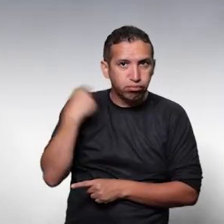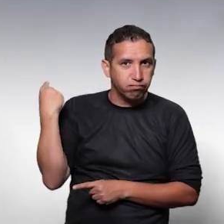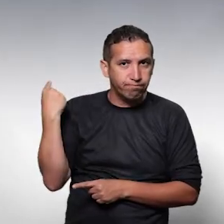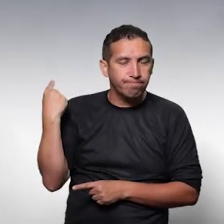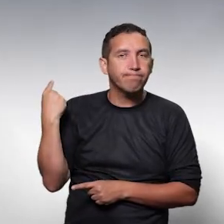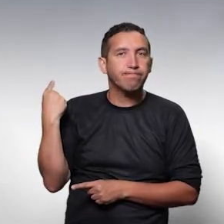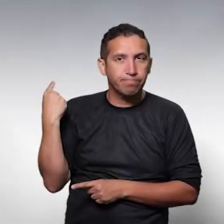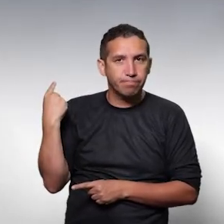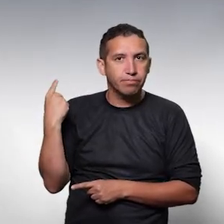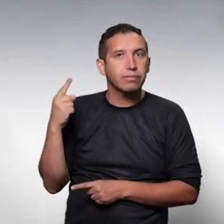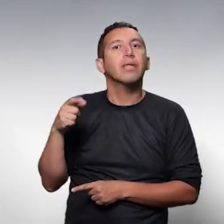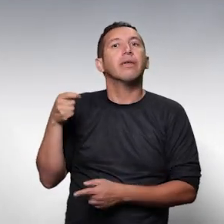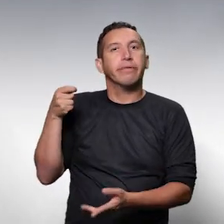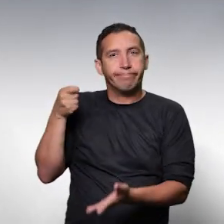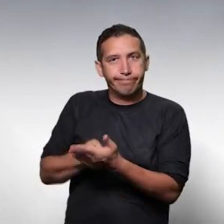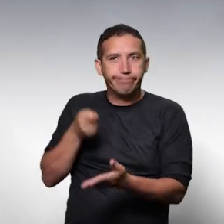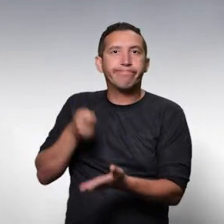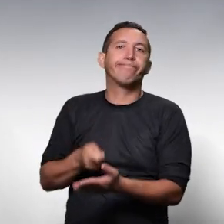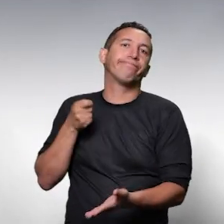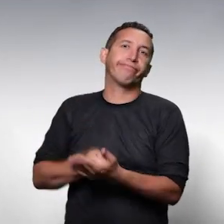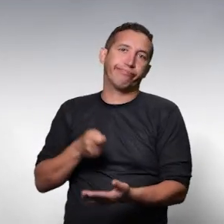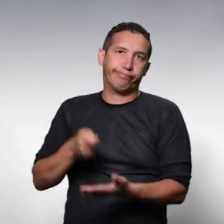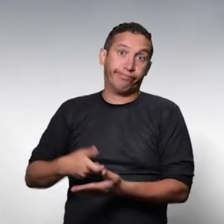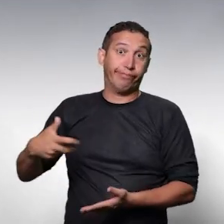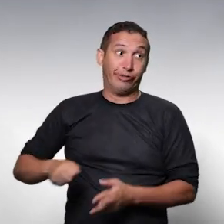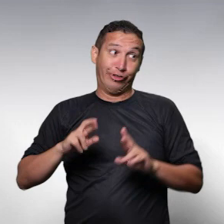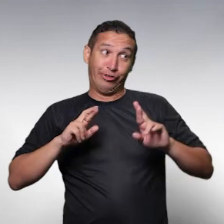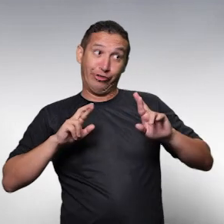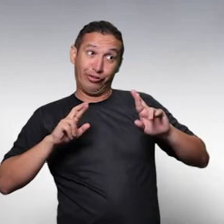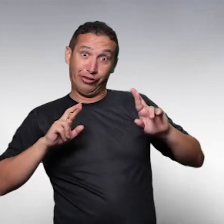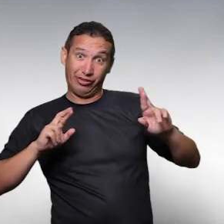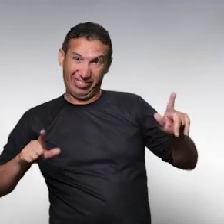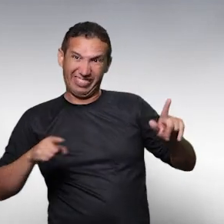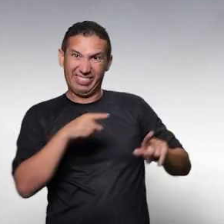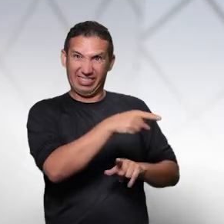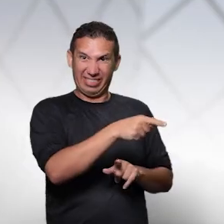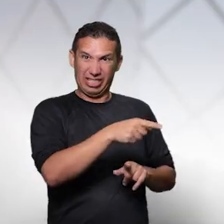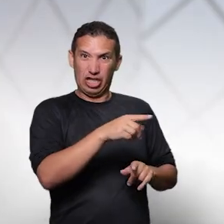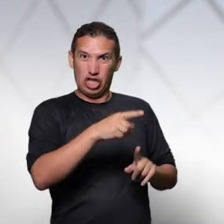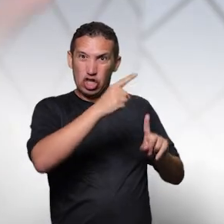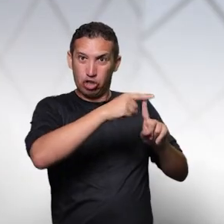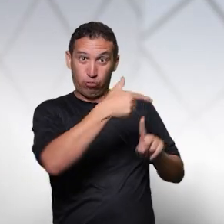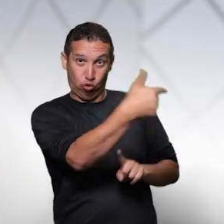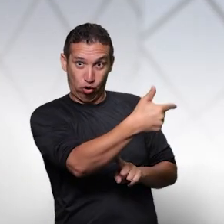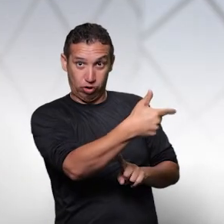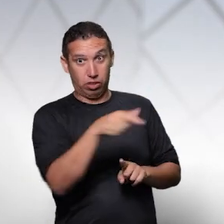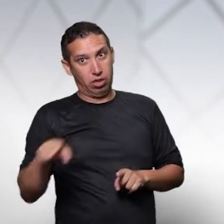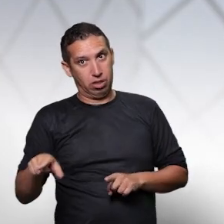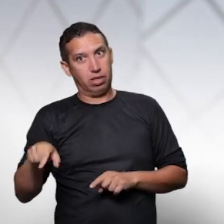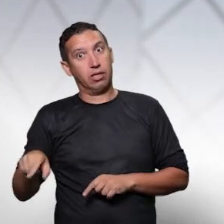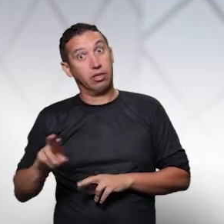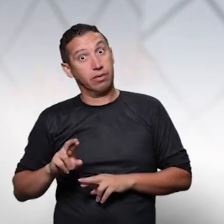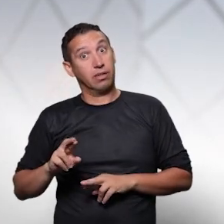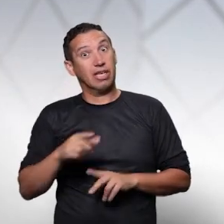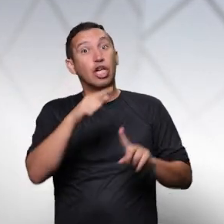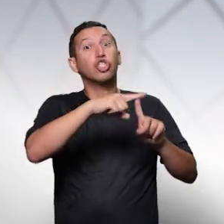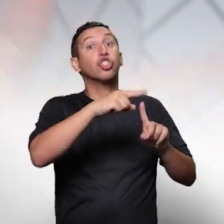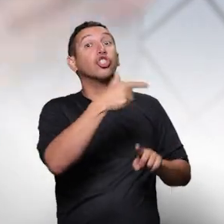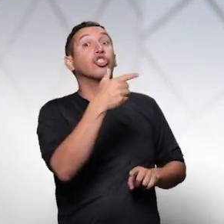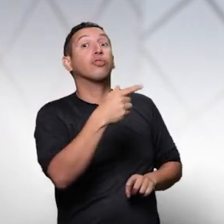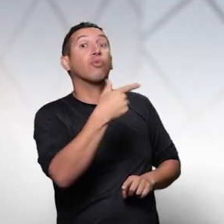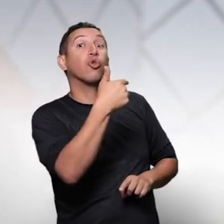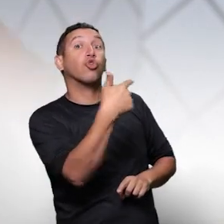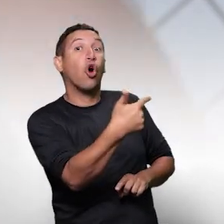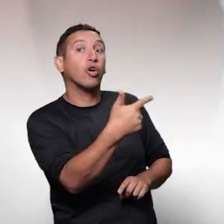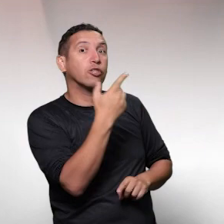ele sobreviver na verdade insulina é diferente da tipo 2 tem muita diferença que é tipo dois